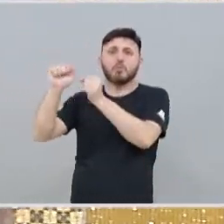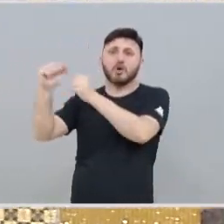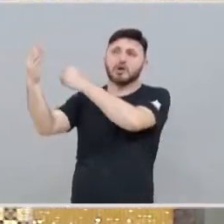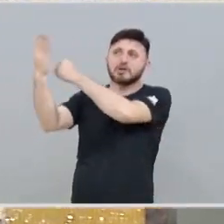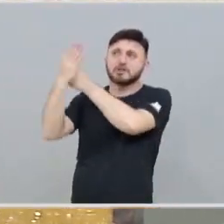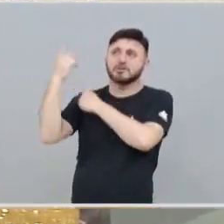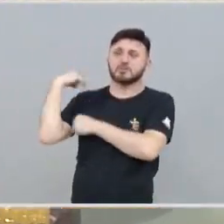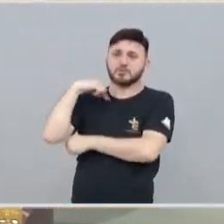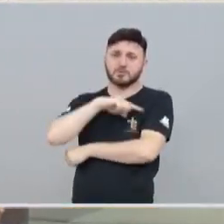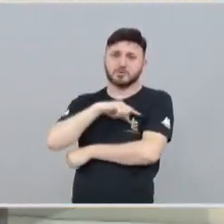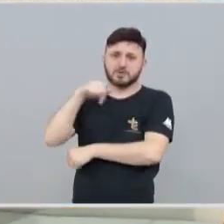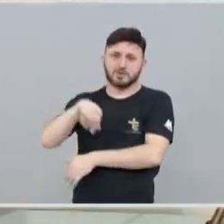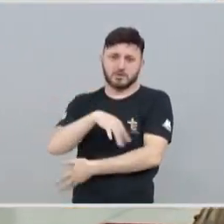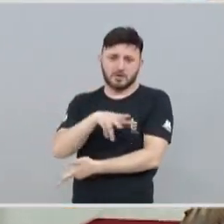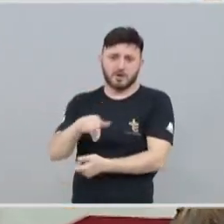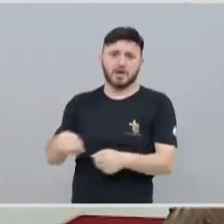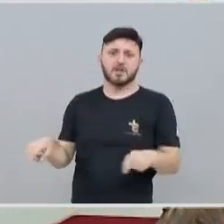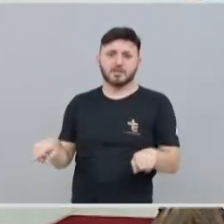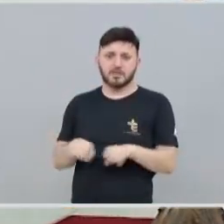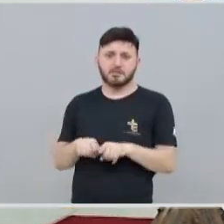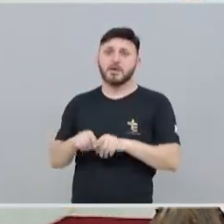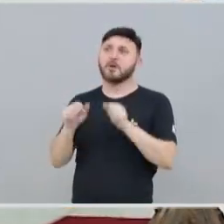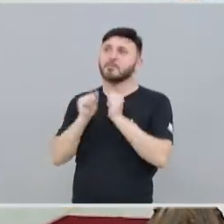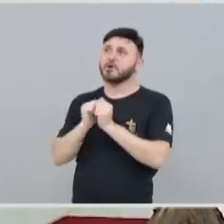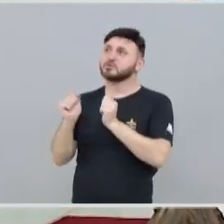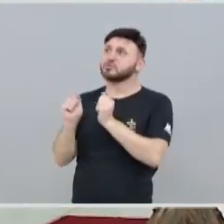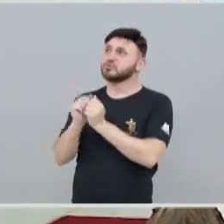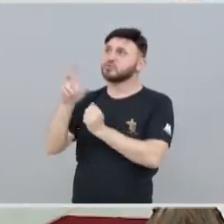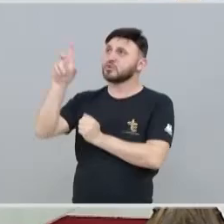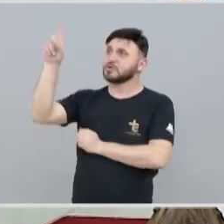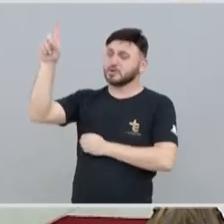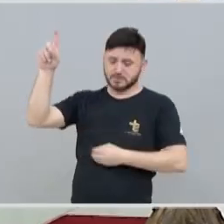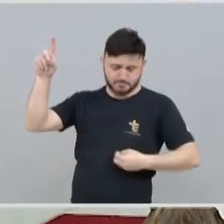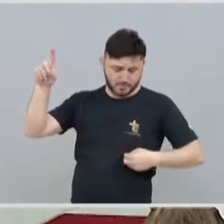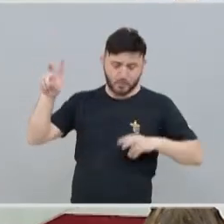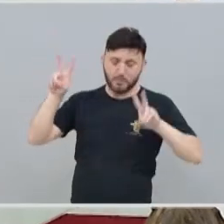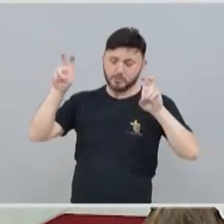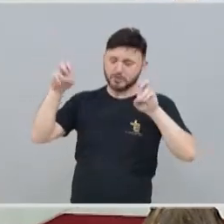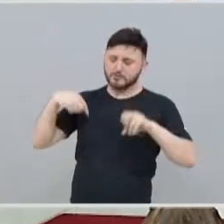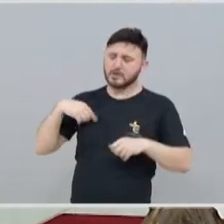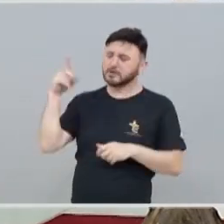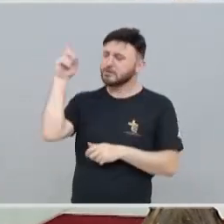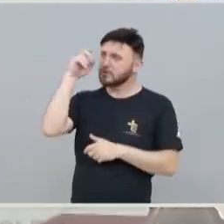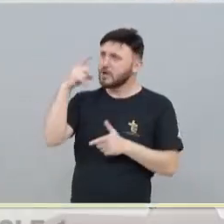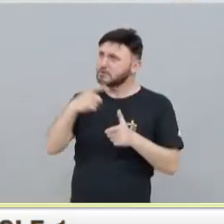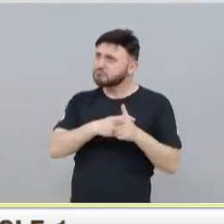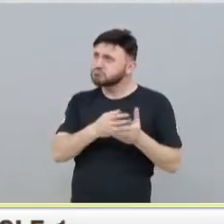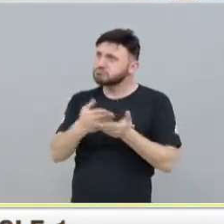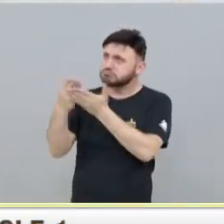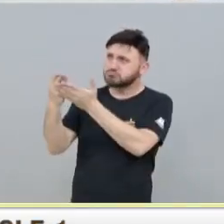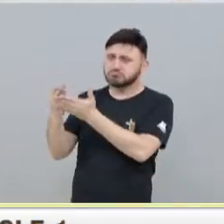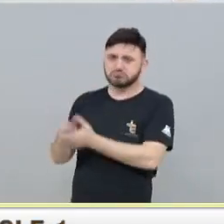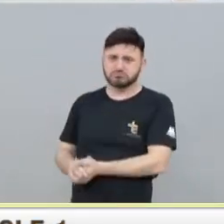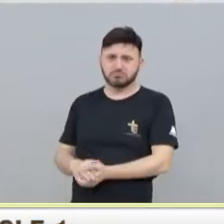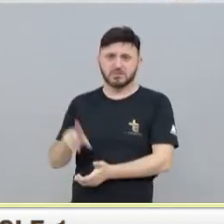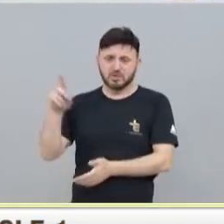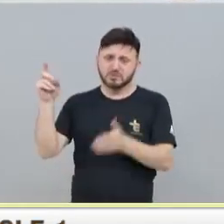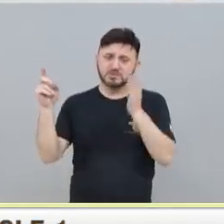por nós pode junto de deus levar a minha causa não que deus não saiba